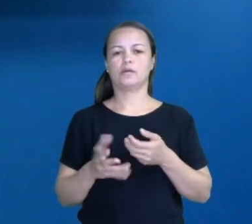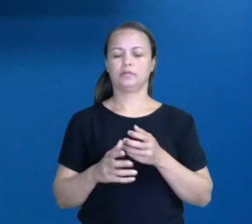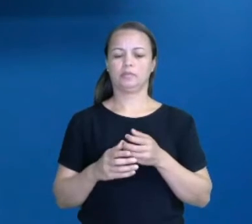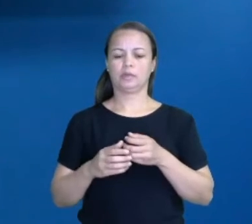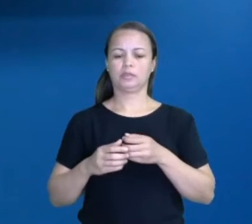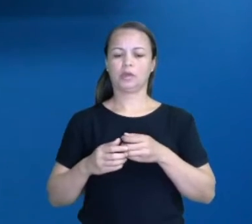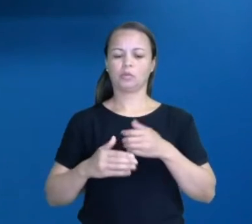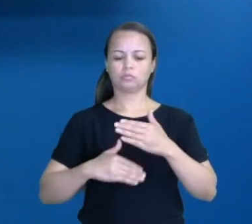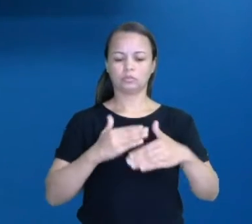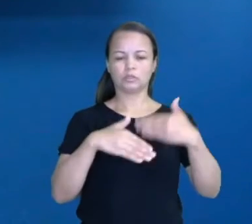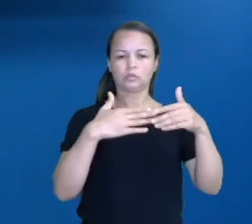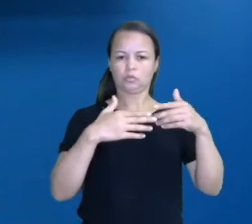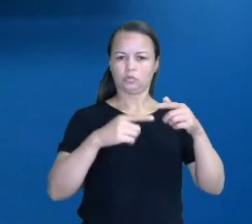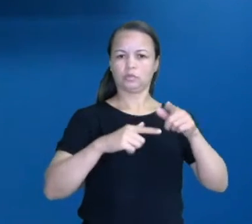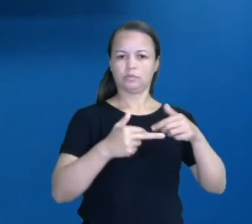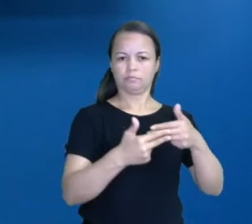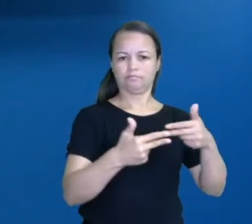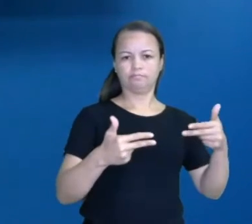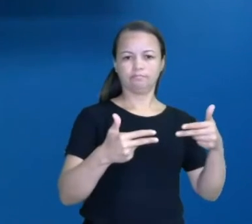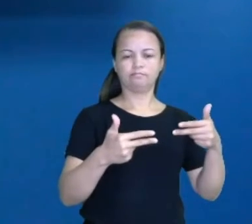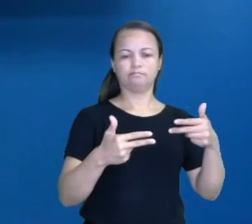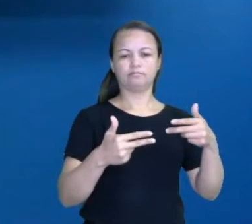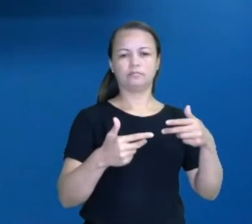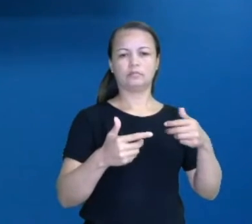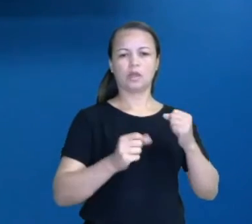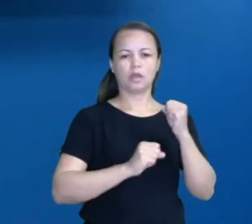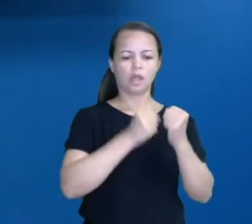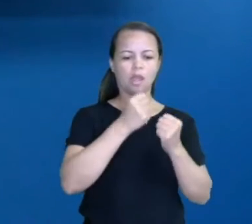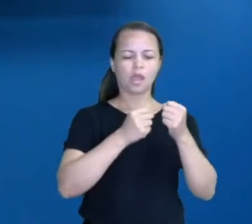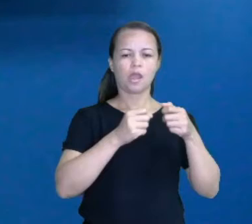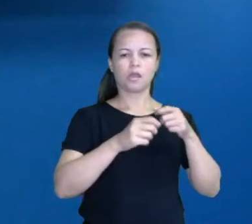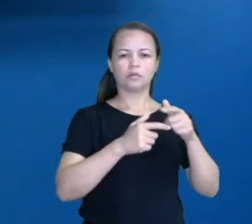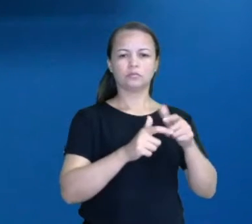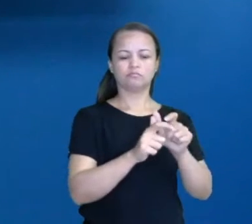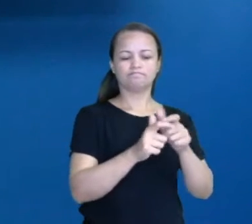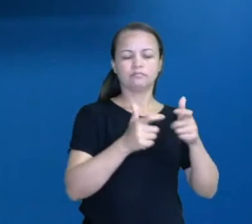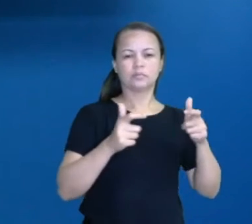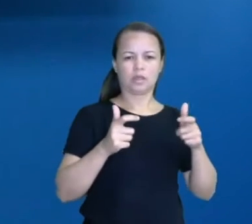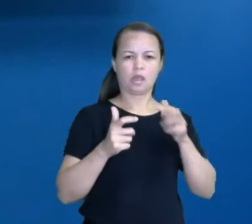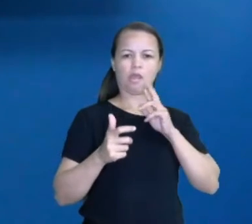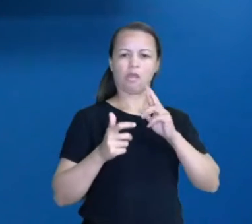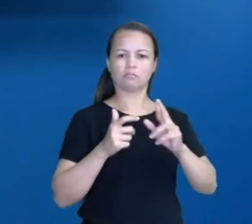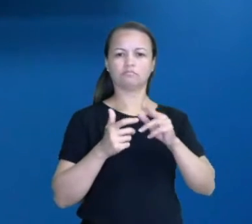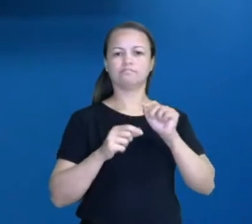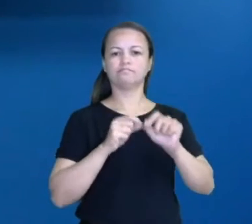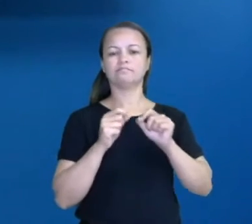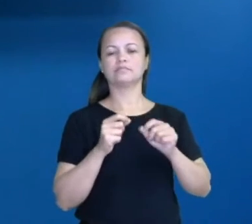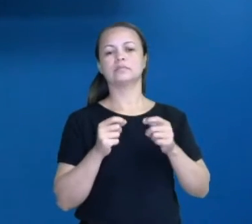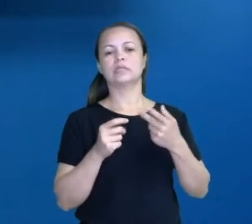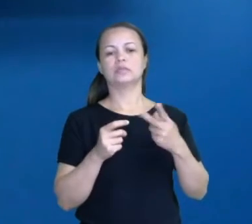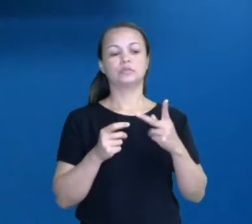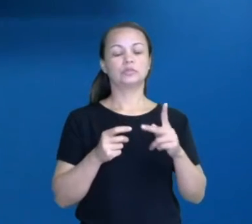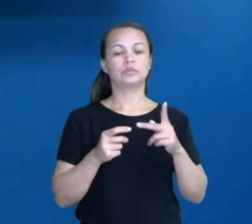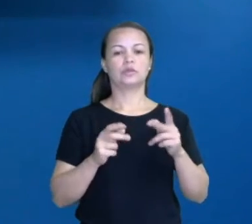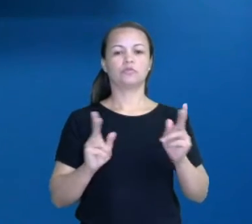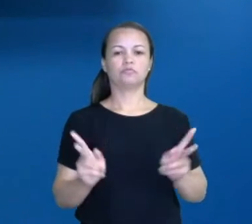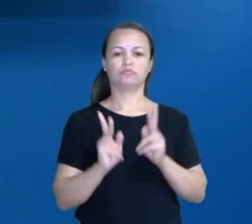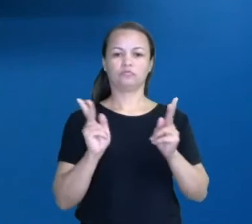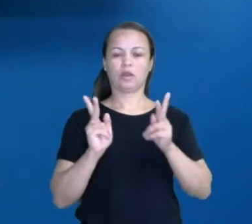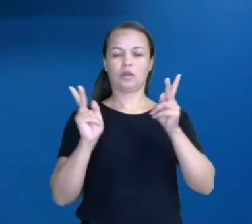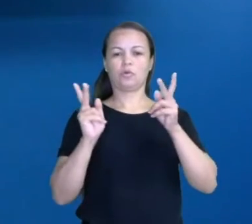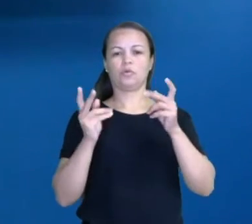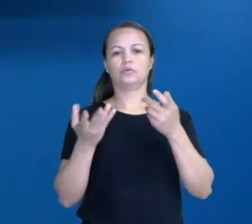setor produtivo, e esse setor produtivo, em resposta, ele teve esse crescimento nos seus valores, no